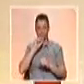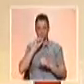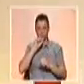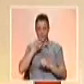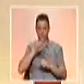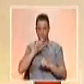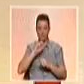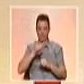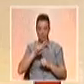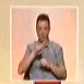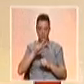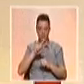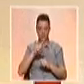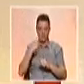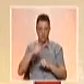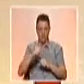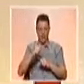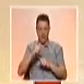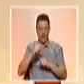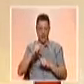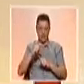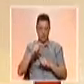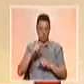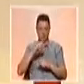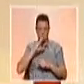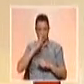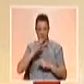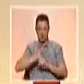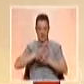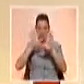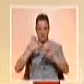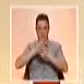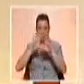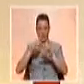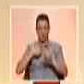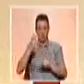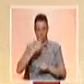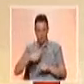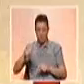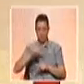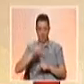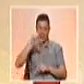praticamente podem então ficar com estas características. Uhum. Claro que nós,